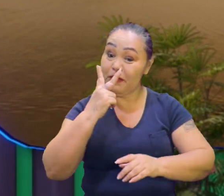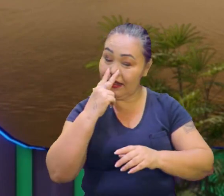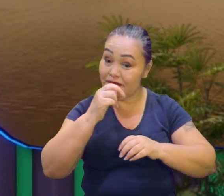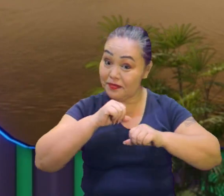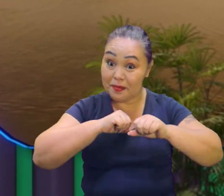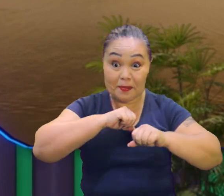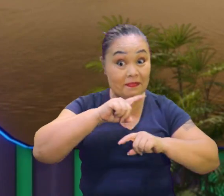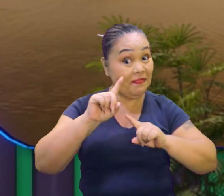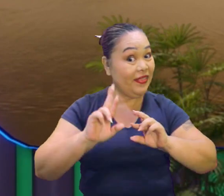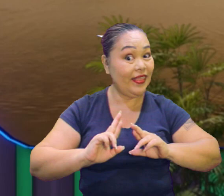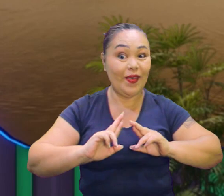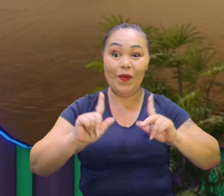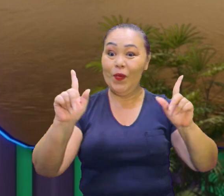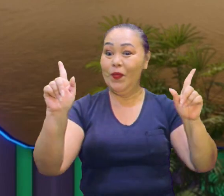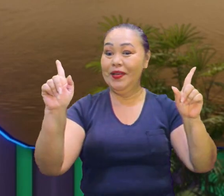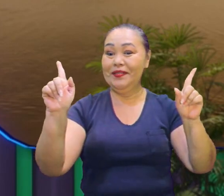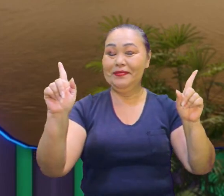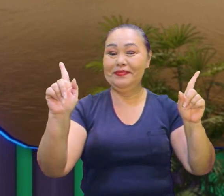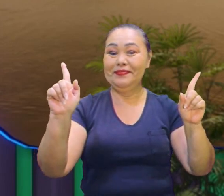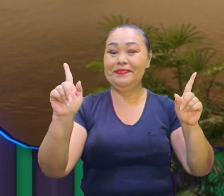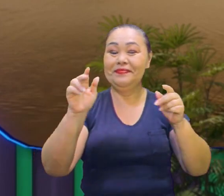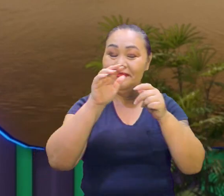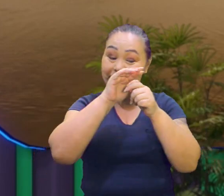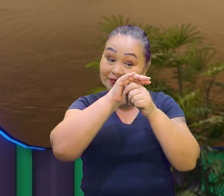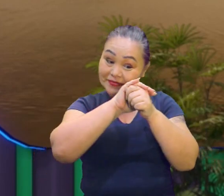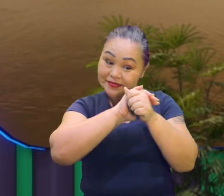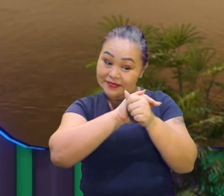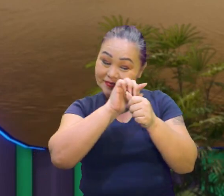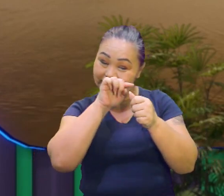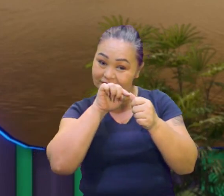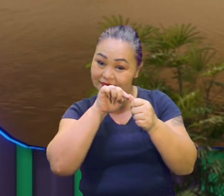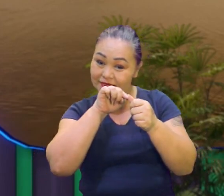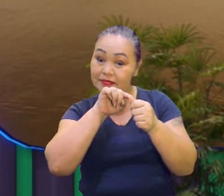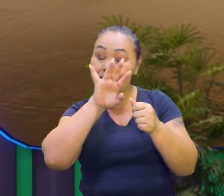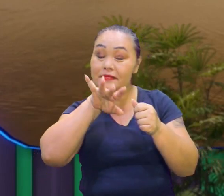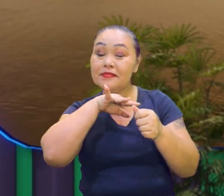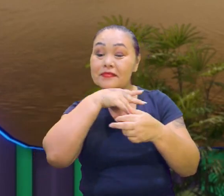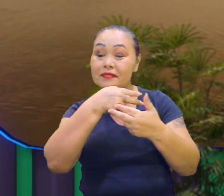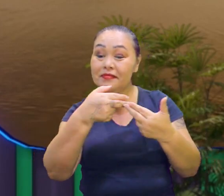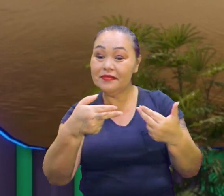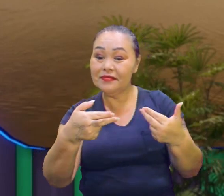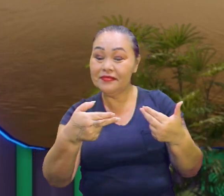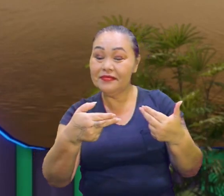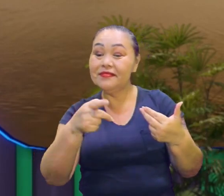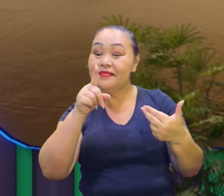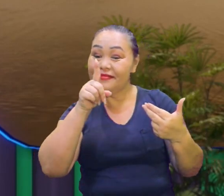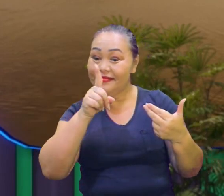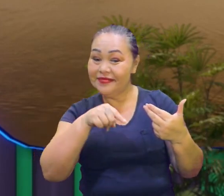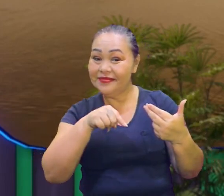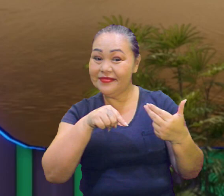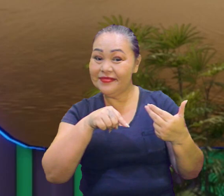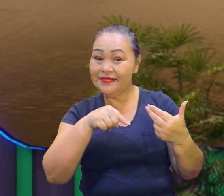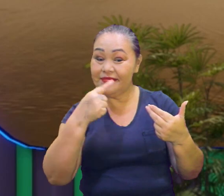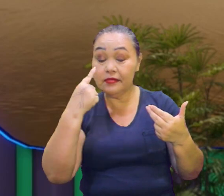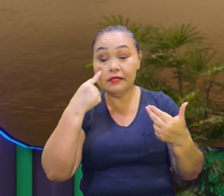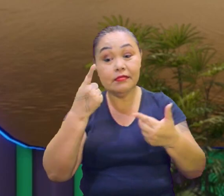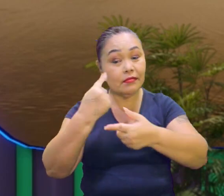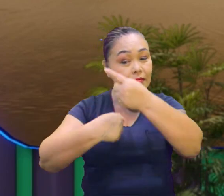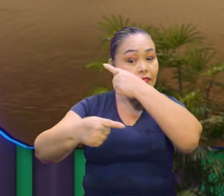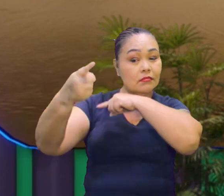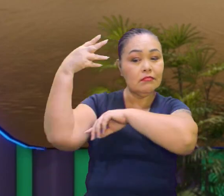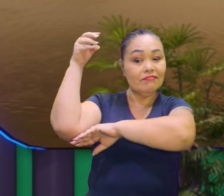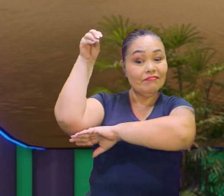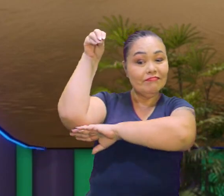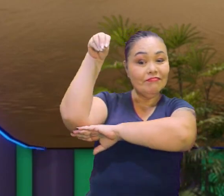devagar. Não é isso. O jabuti, ele é um animal que, inclusive, ele viu os